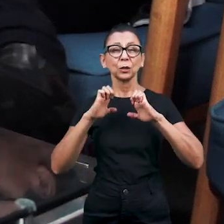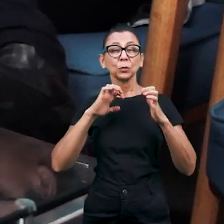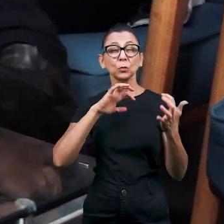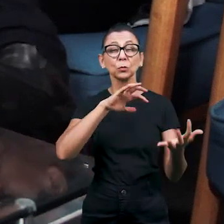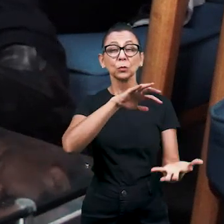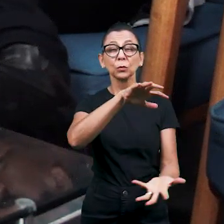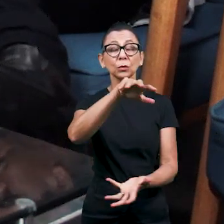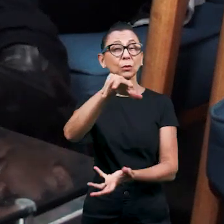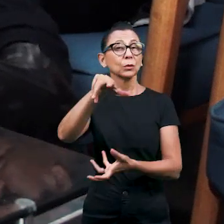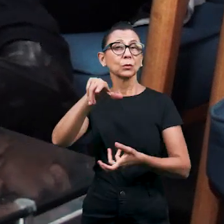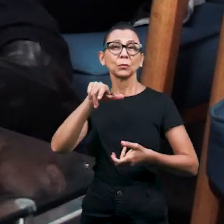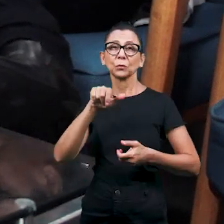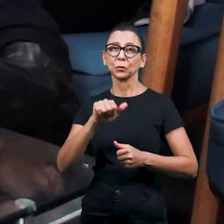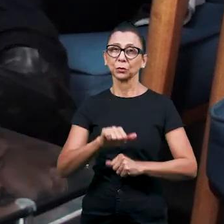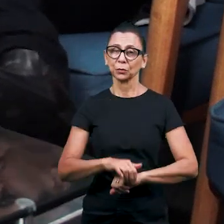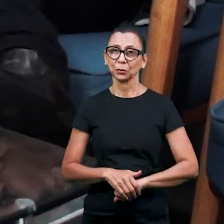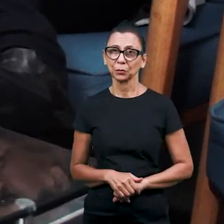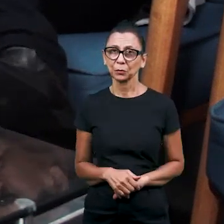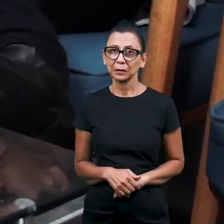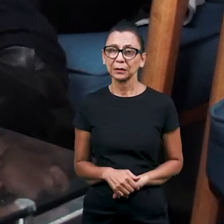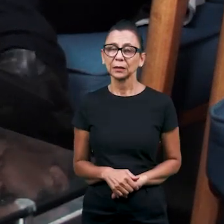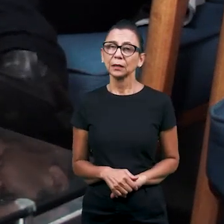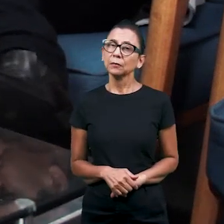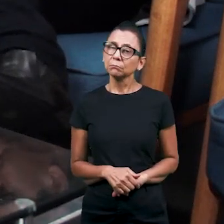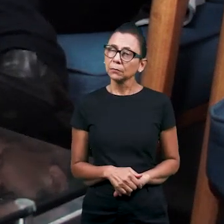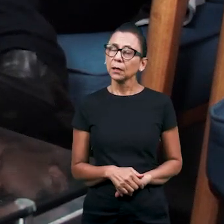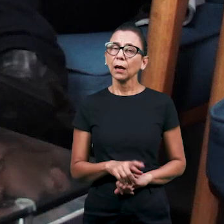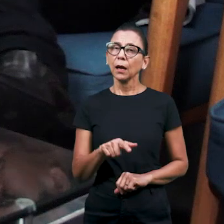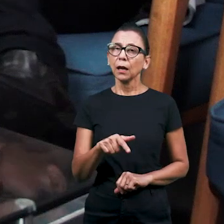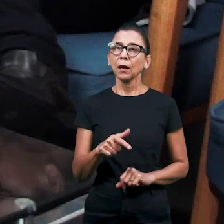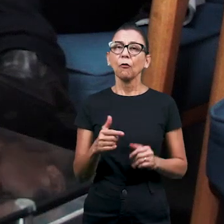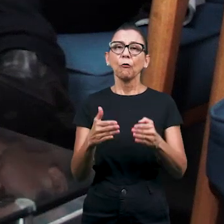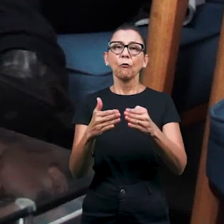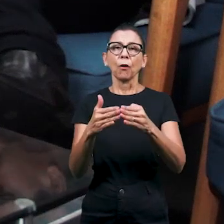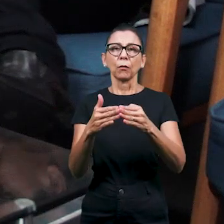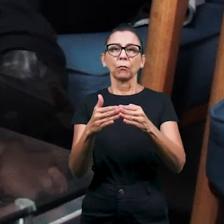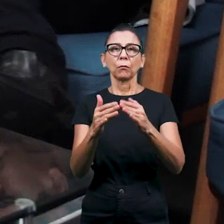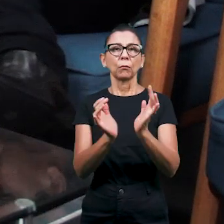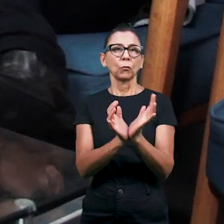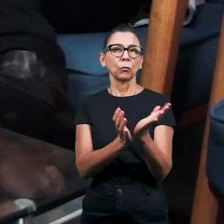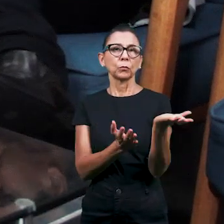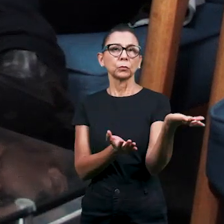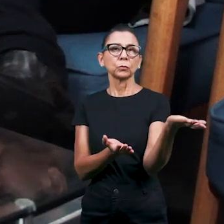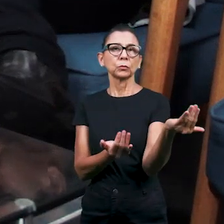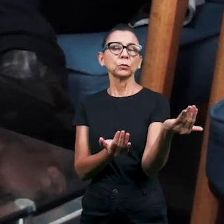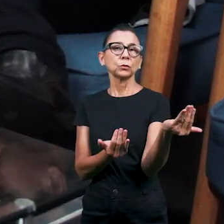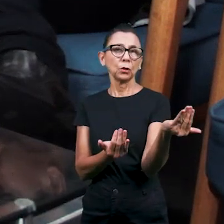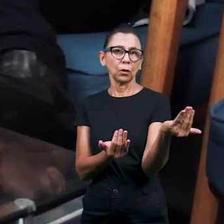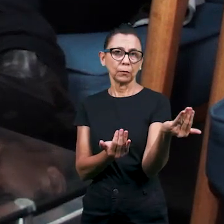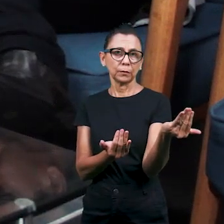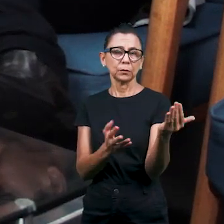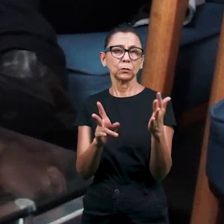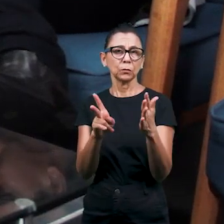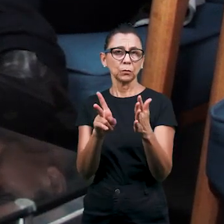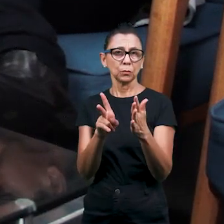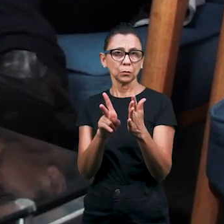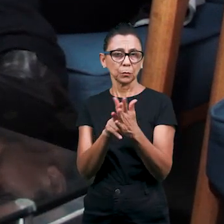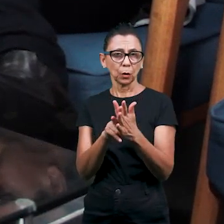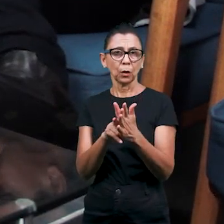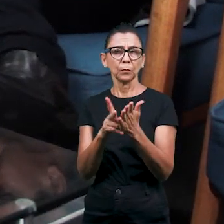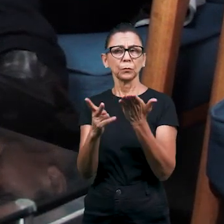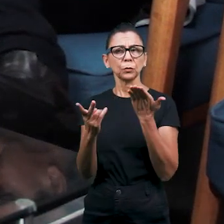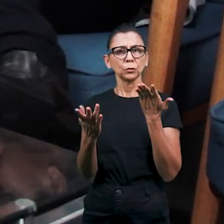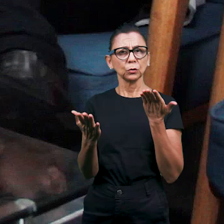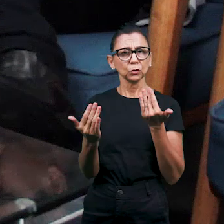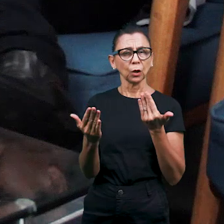contexto que ele nasceu? Então, é um trabalho de jovens, feito por jovens, mas a pergunta foi muito